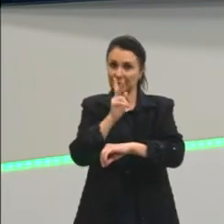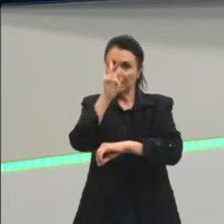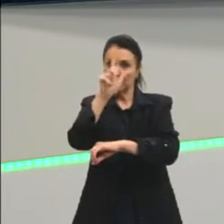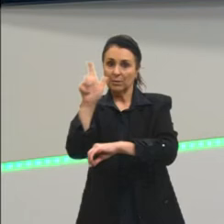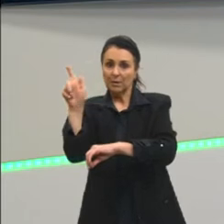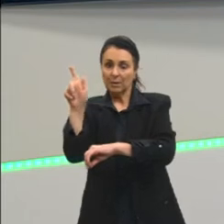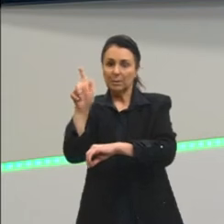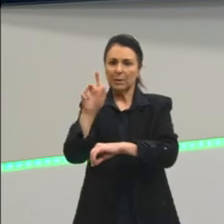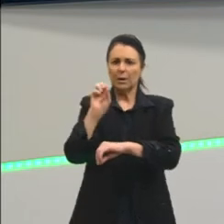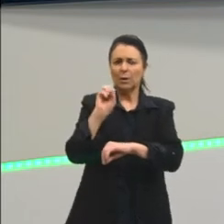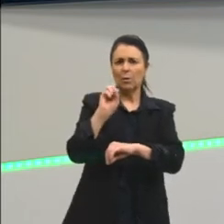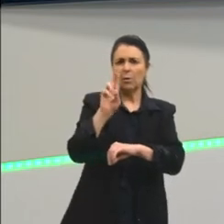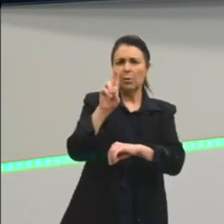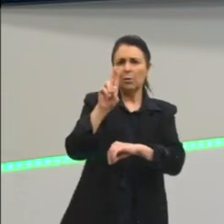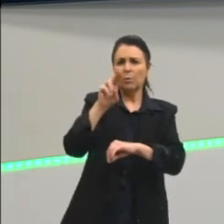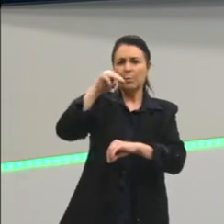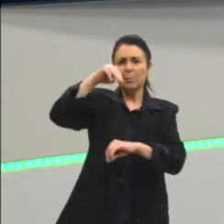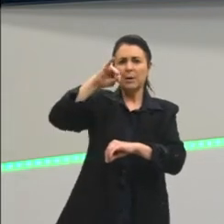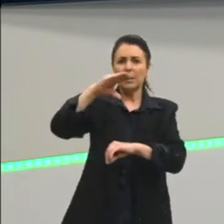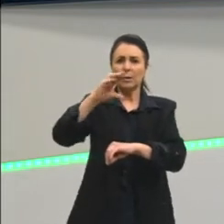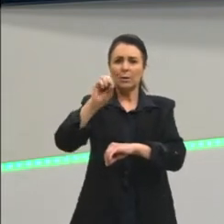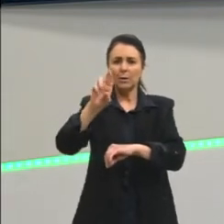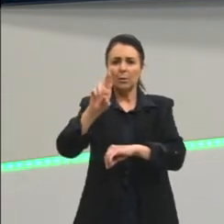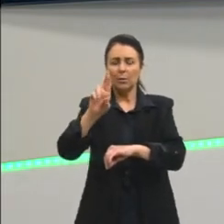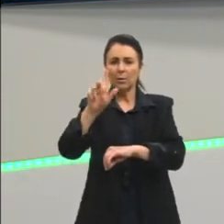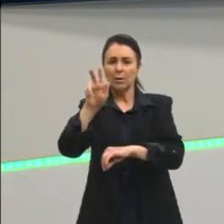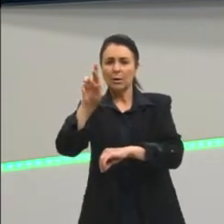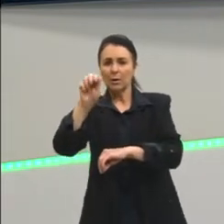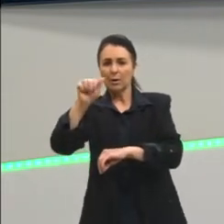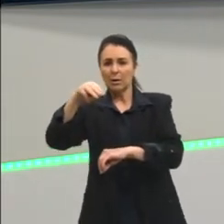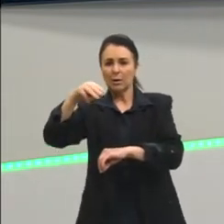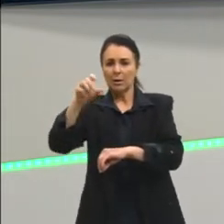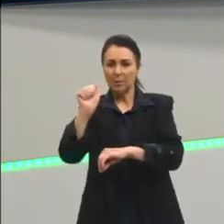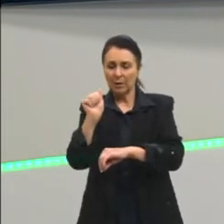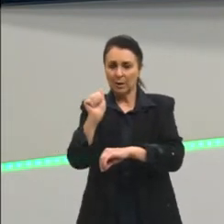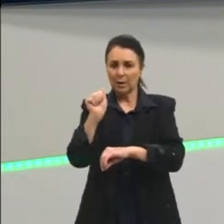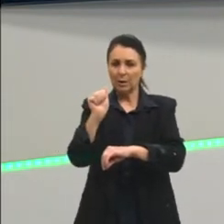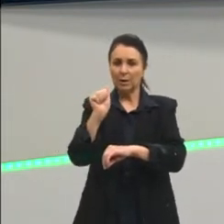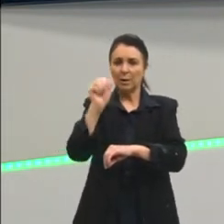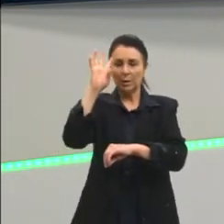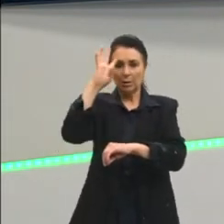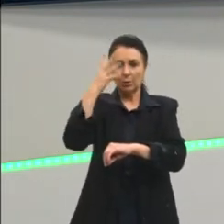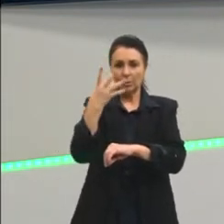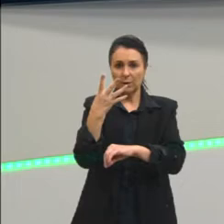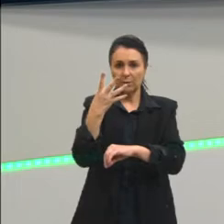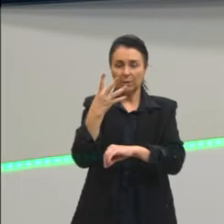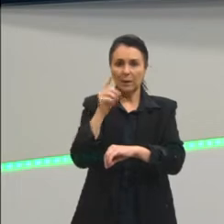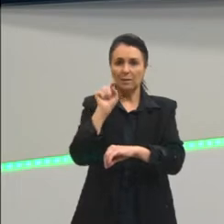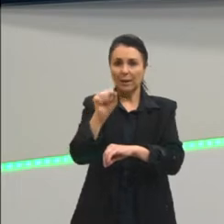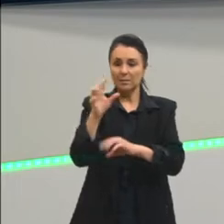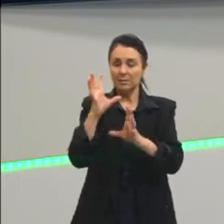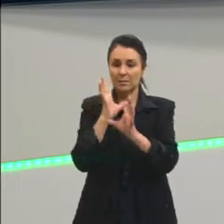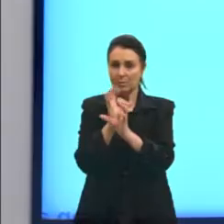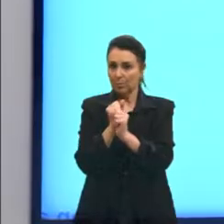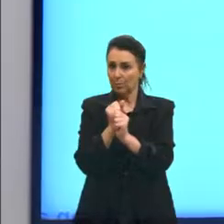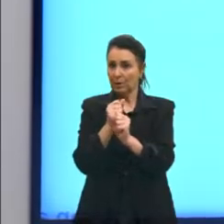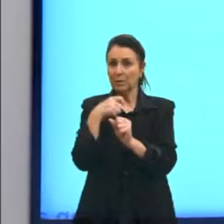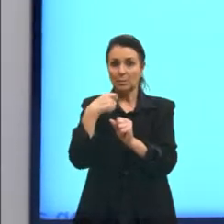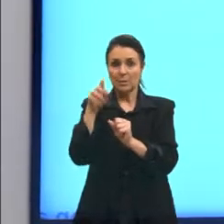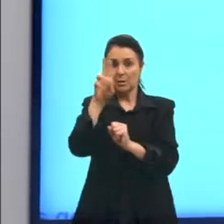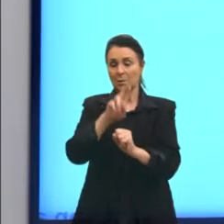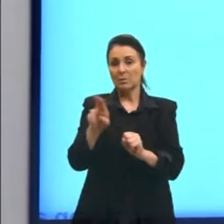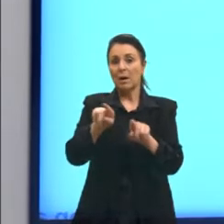gramas ou microgramas alguma unidade de peso na no resultado dessa dessa soma né